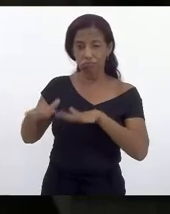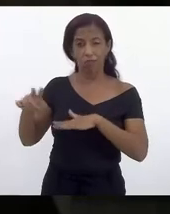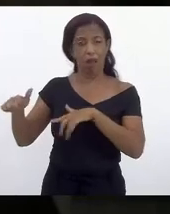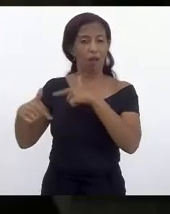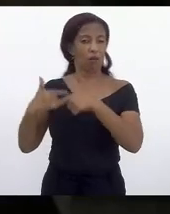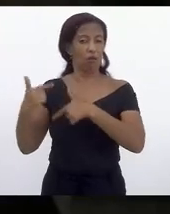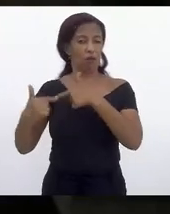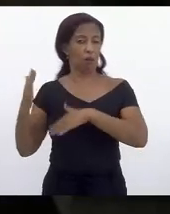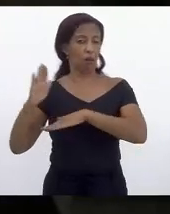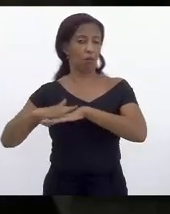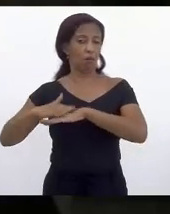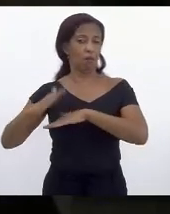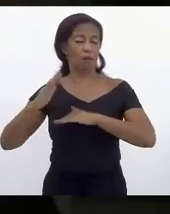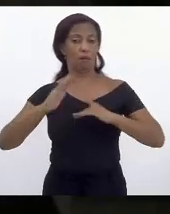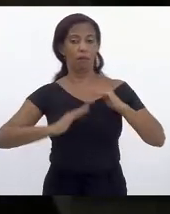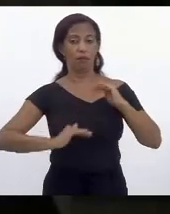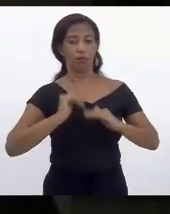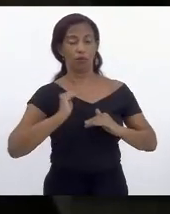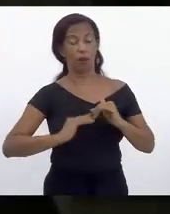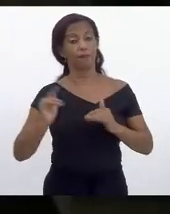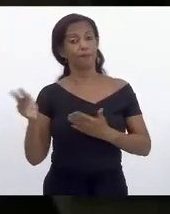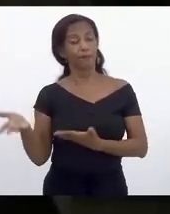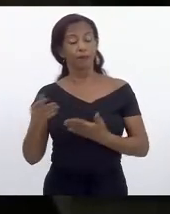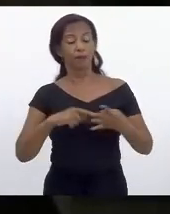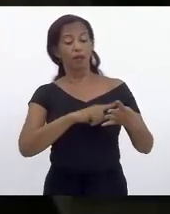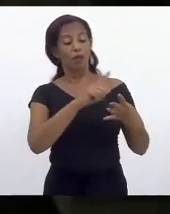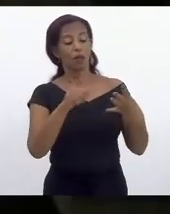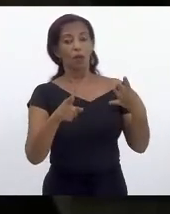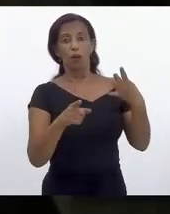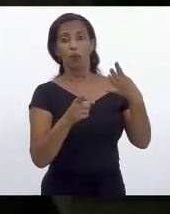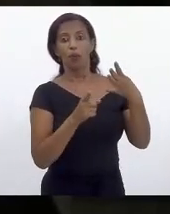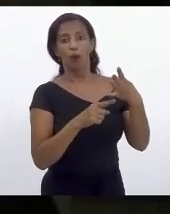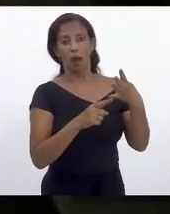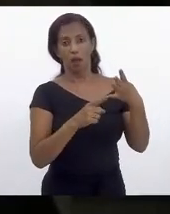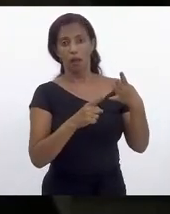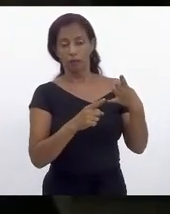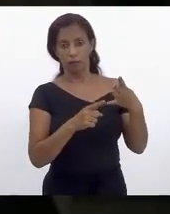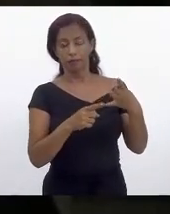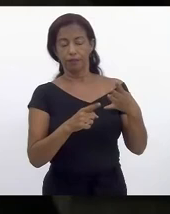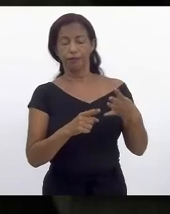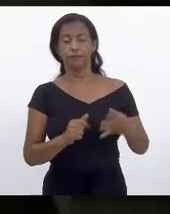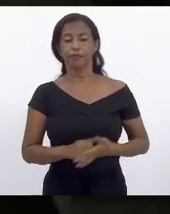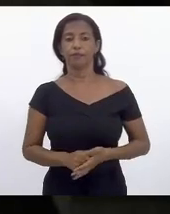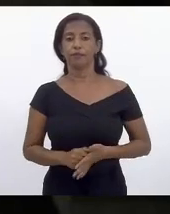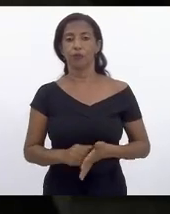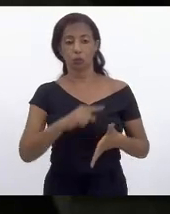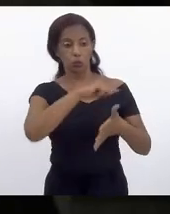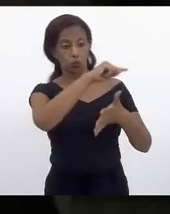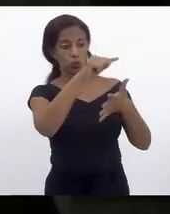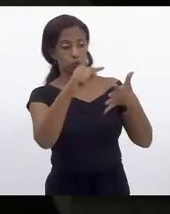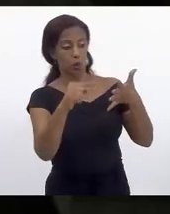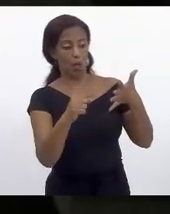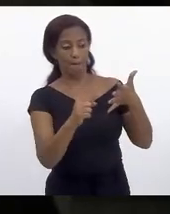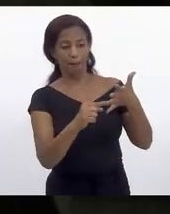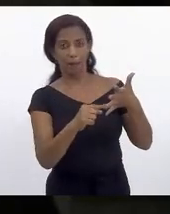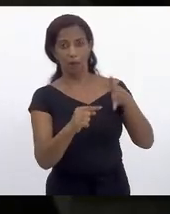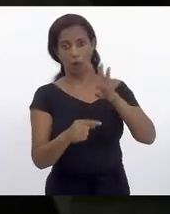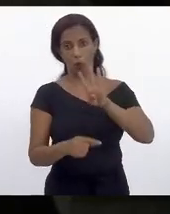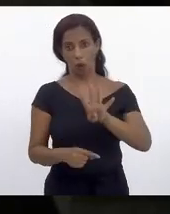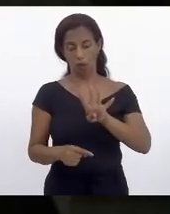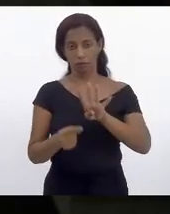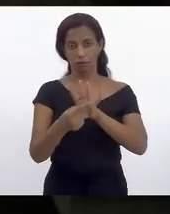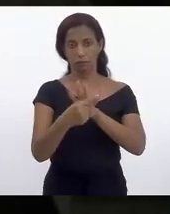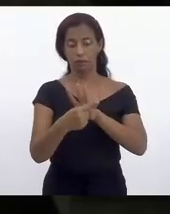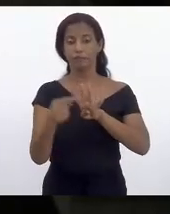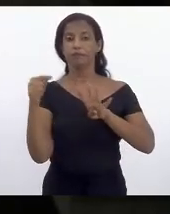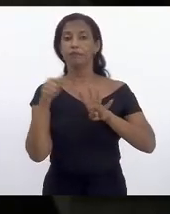dedicação de Gilson Cantarino. Quarto aspecto que eu quero aqui destacar, dentre esses que mencionei nesse debate, que